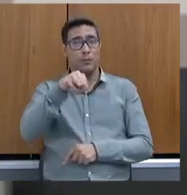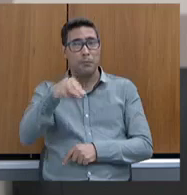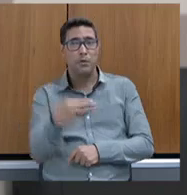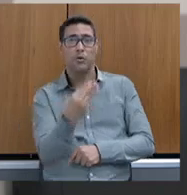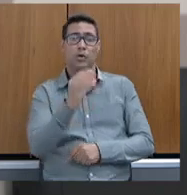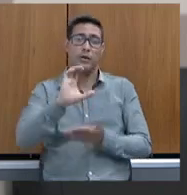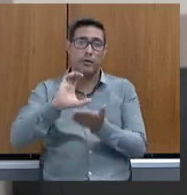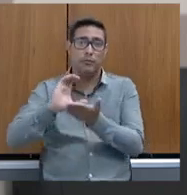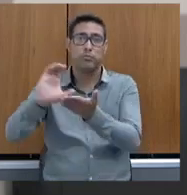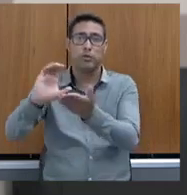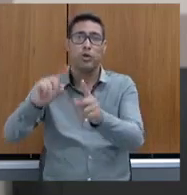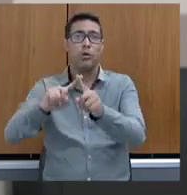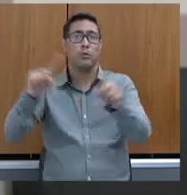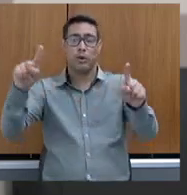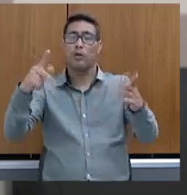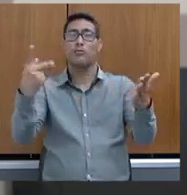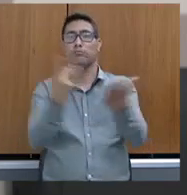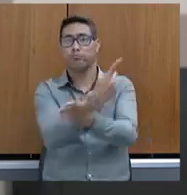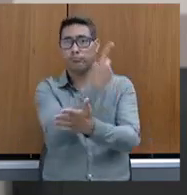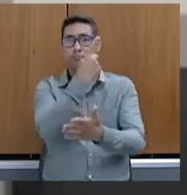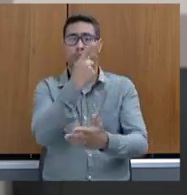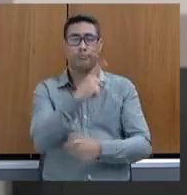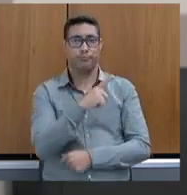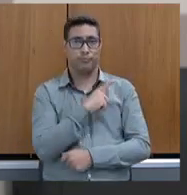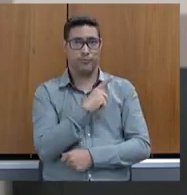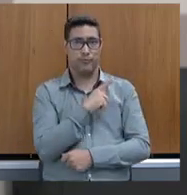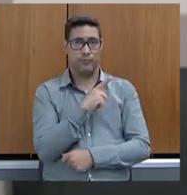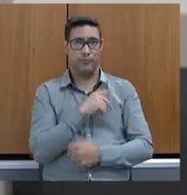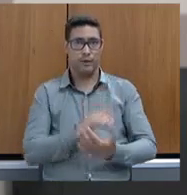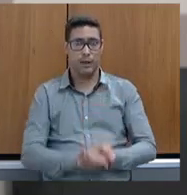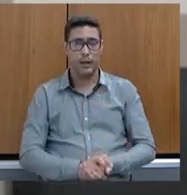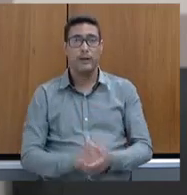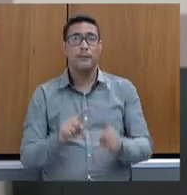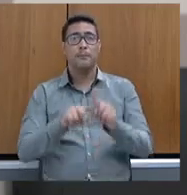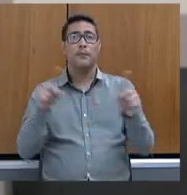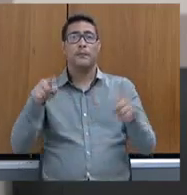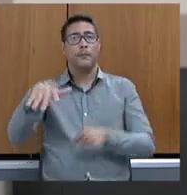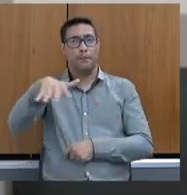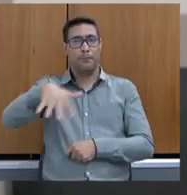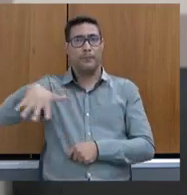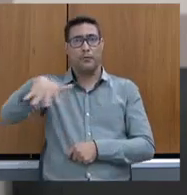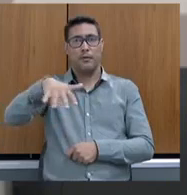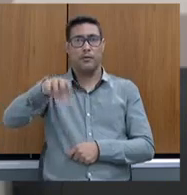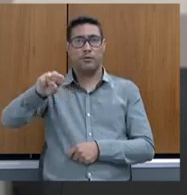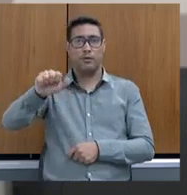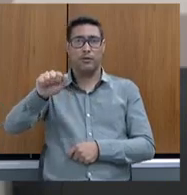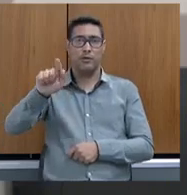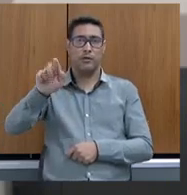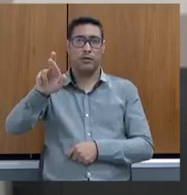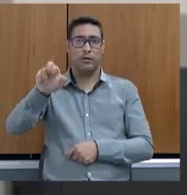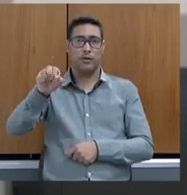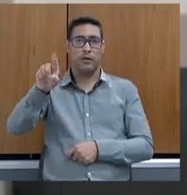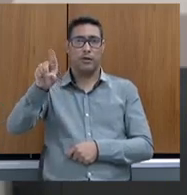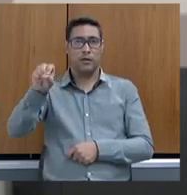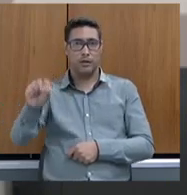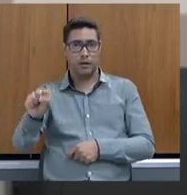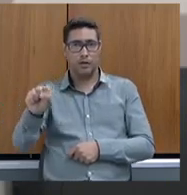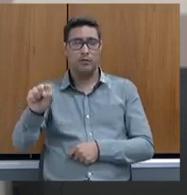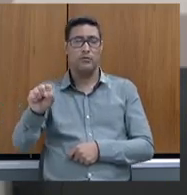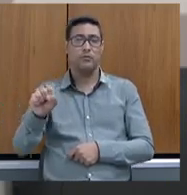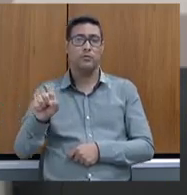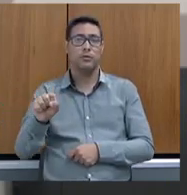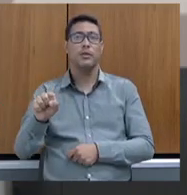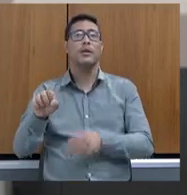cenário é que nós encontramos e não somente aos espaços sagrados é mas também é